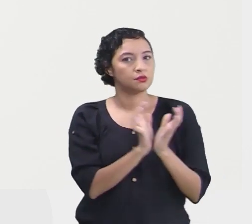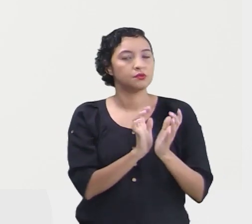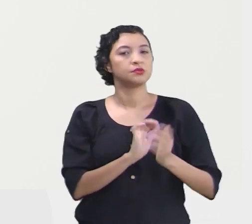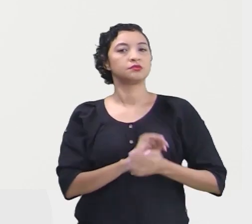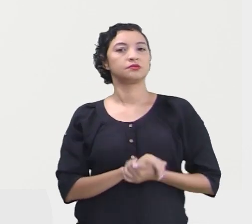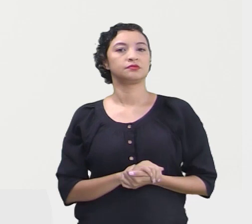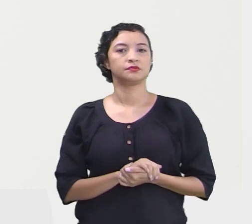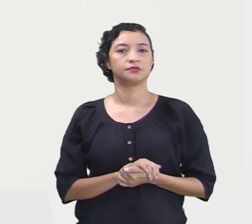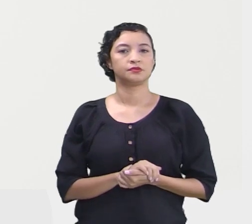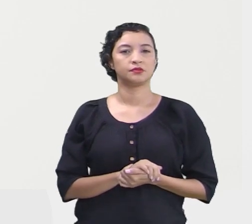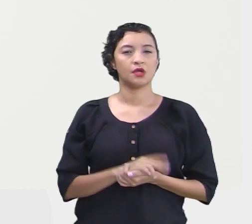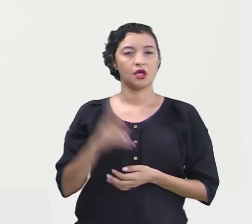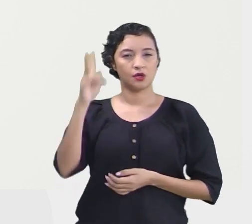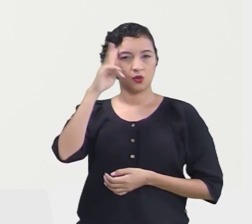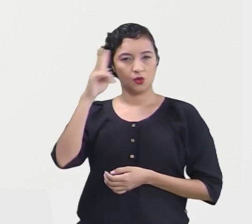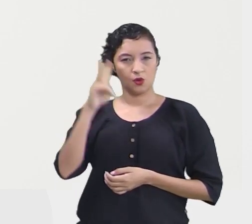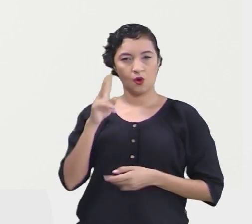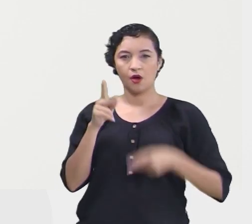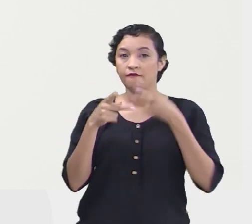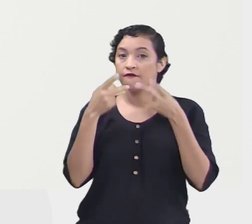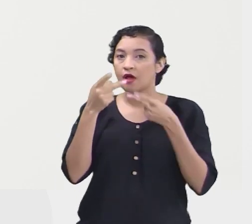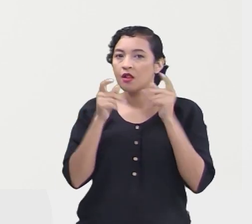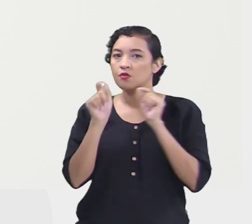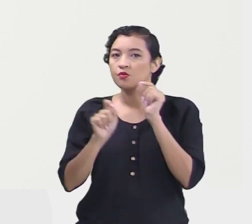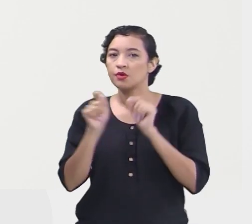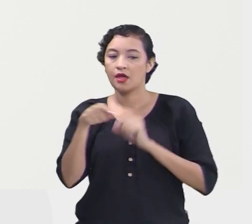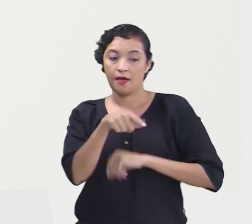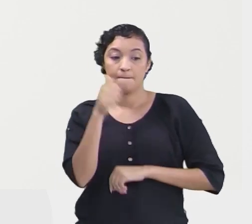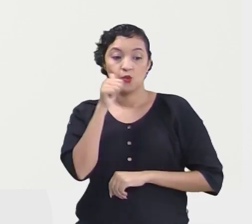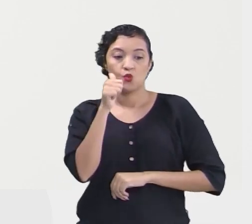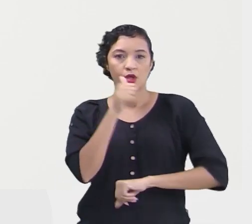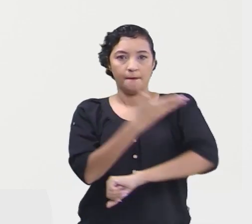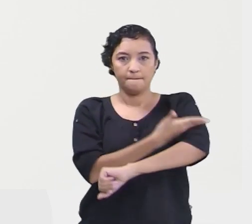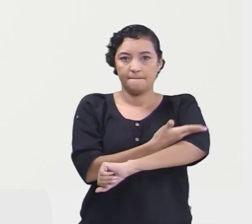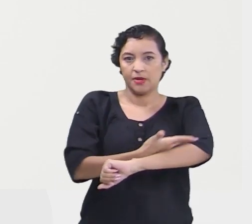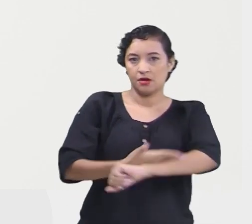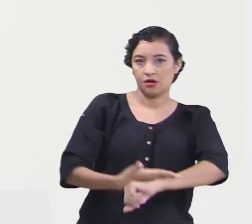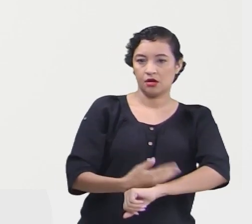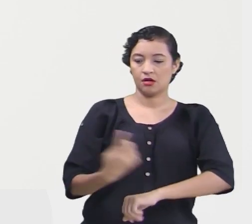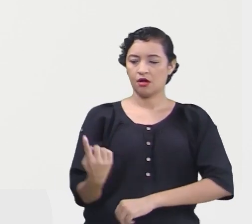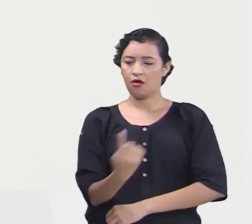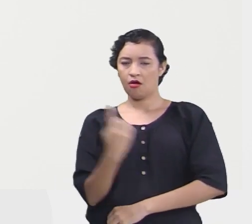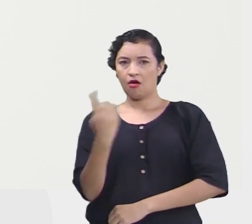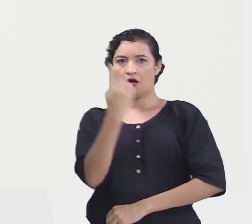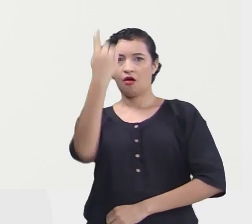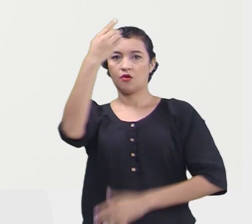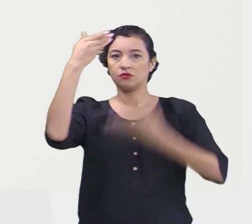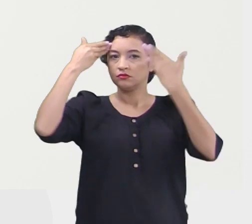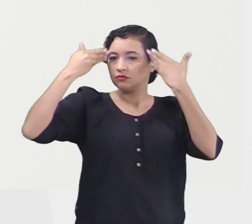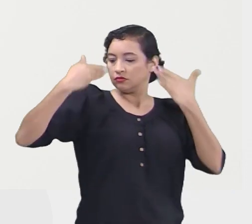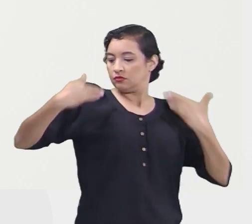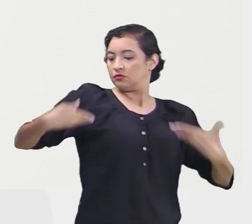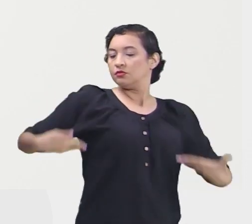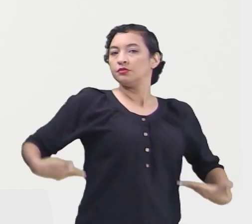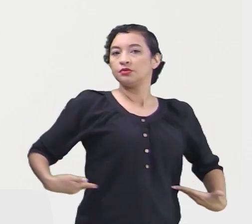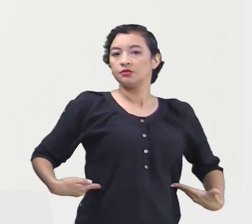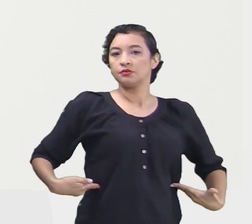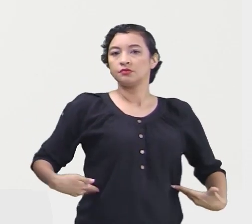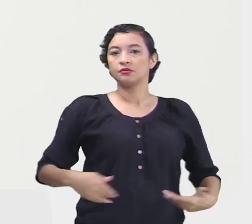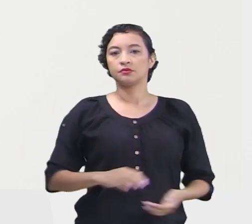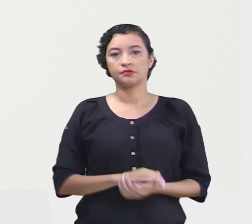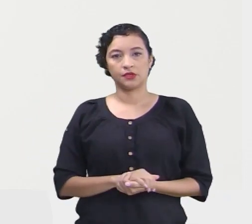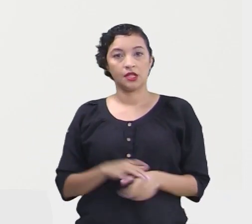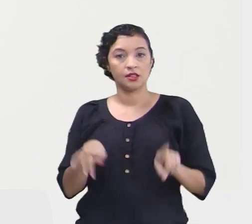Os relatos dizem que eram mulheres brancas, altas, cabelos grandes e de membros desenvolvidos. Porém,